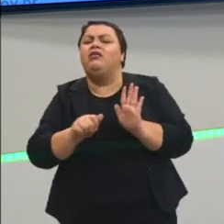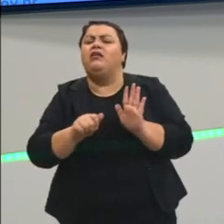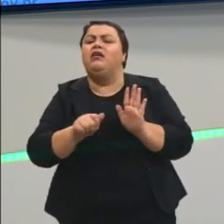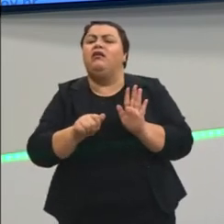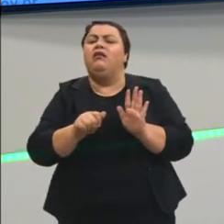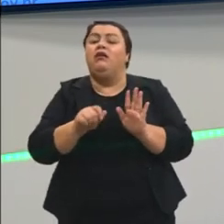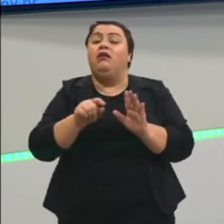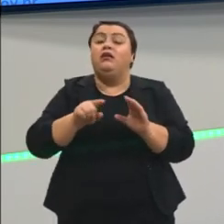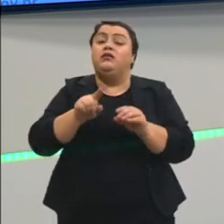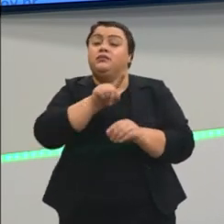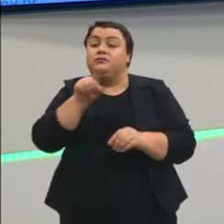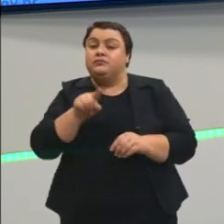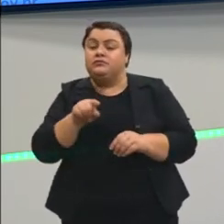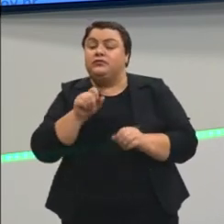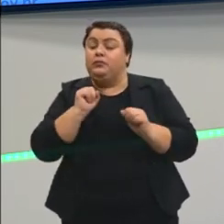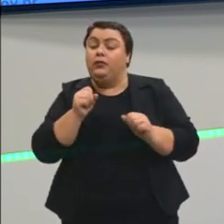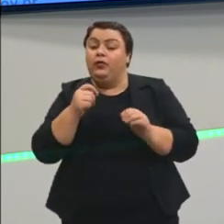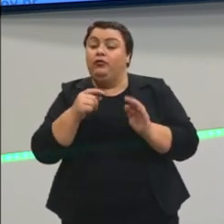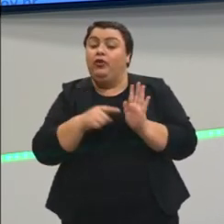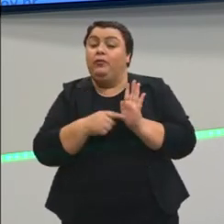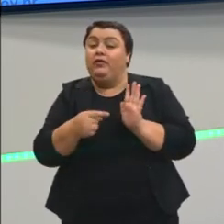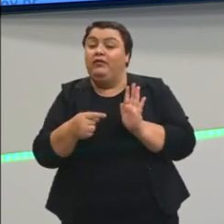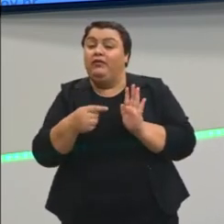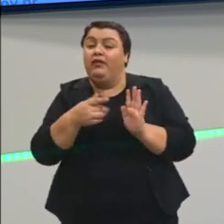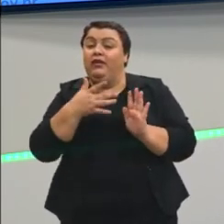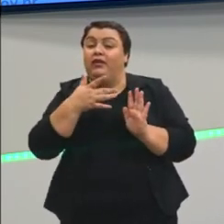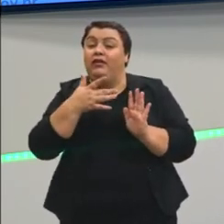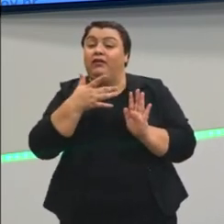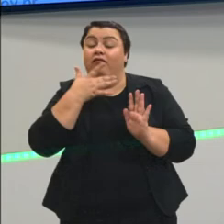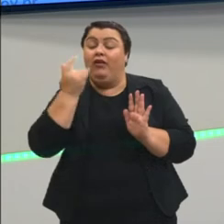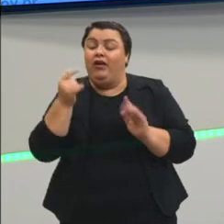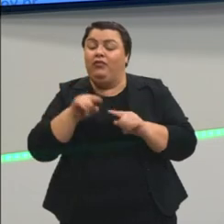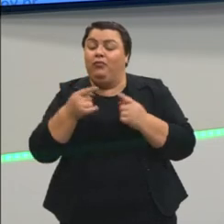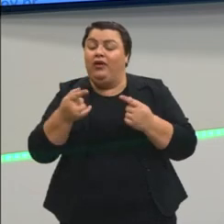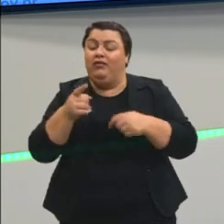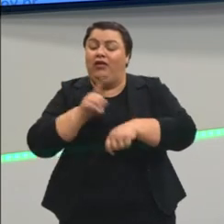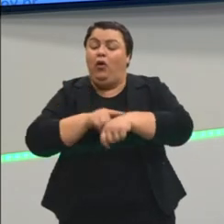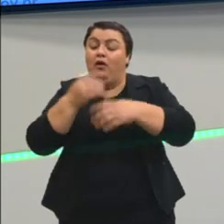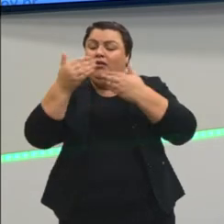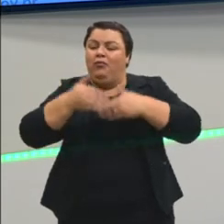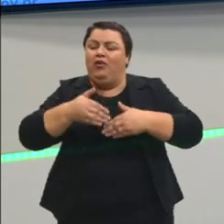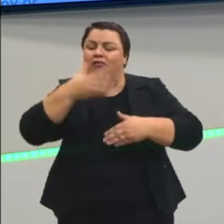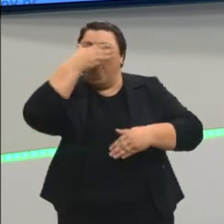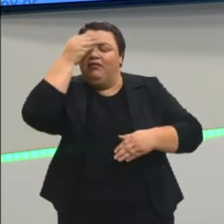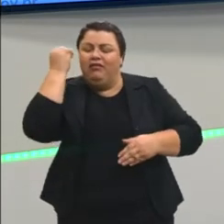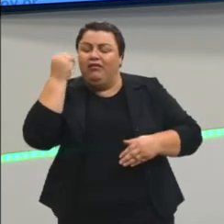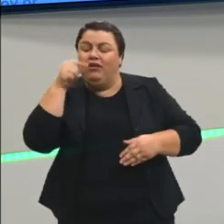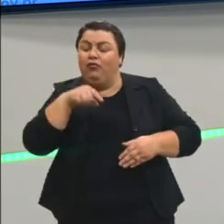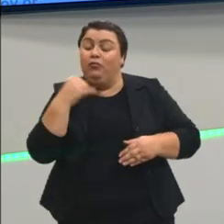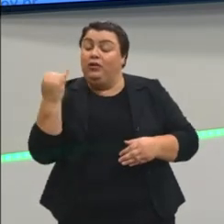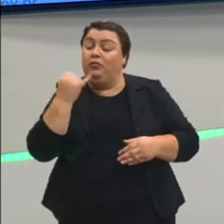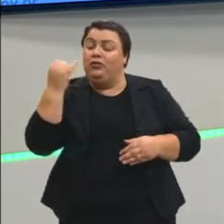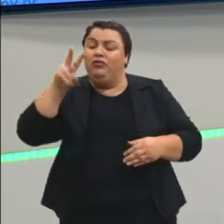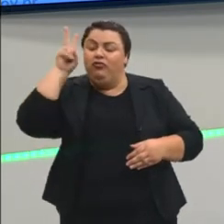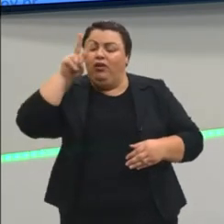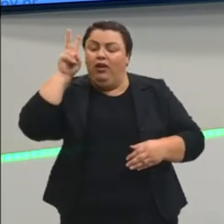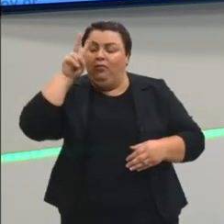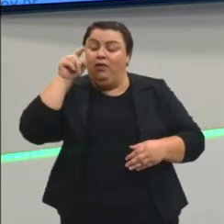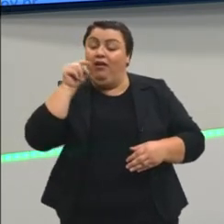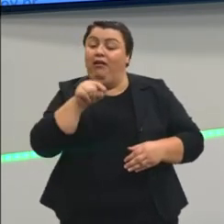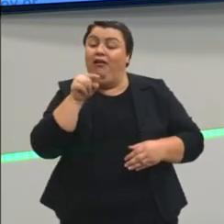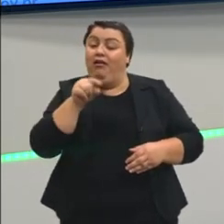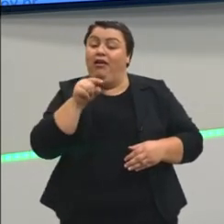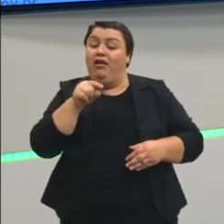não pode parecer simples mas na hora da prova pode dar um branco né pois não lembrar então é super importante sim relembrar e